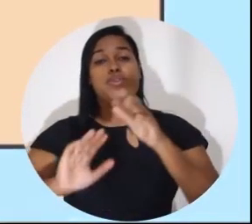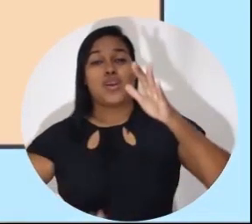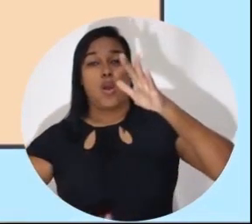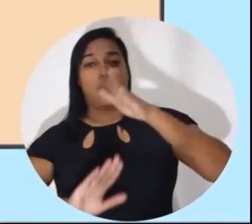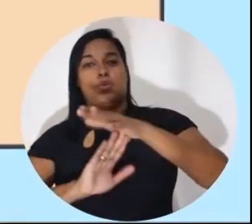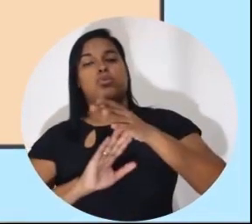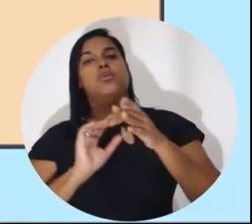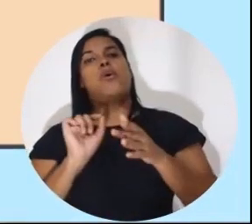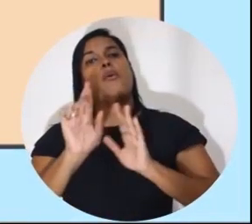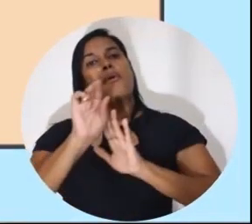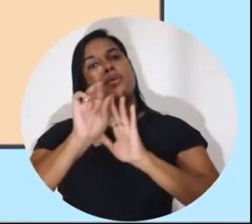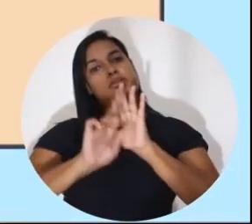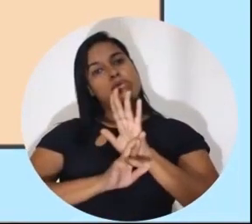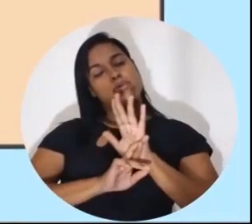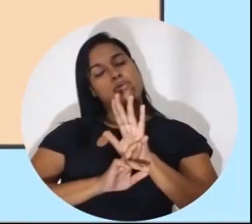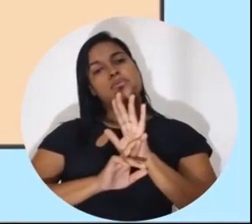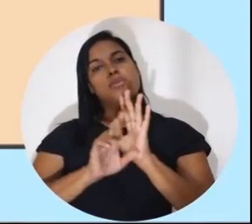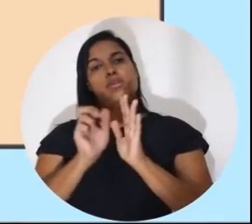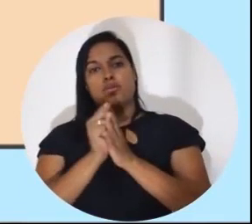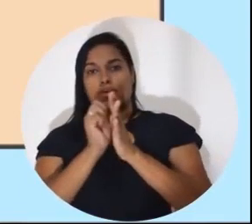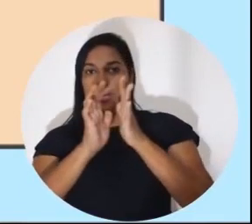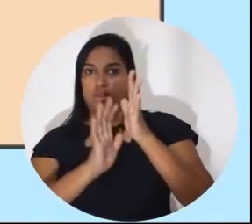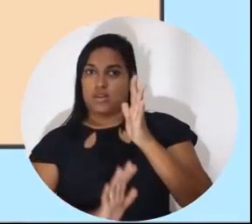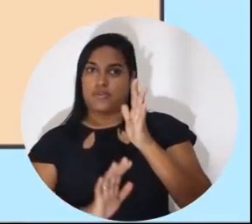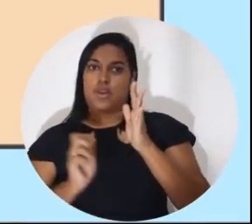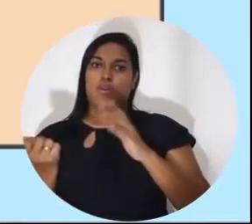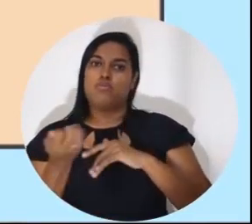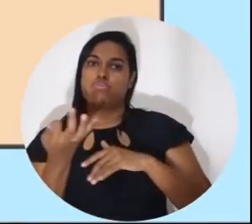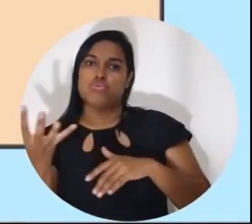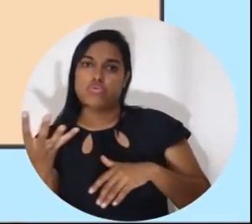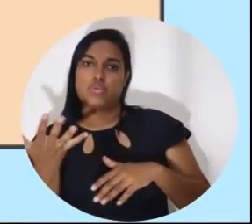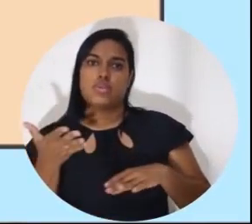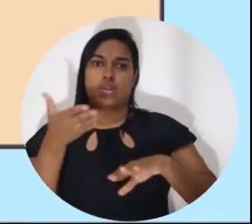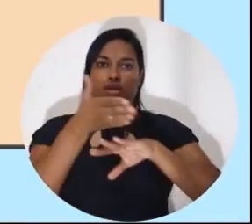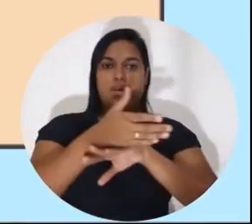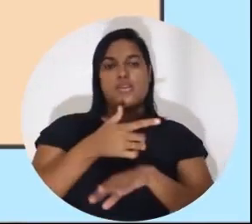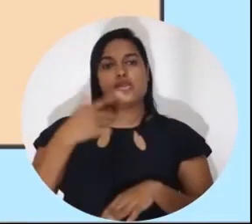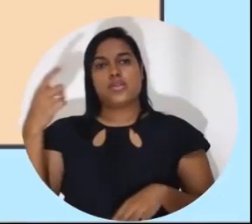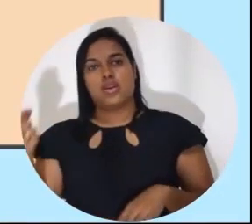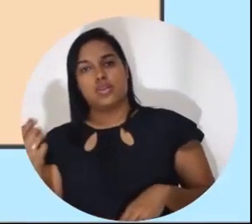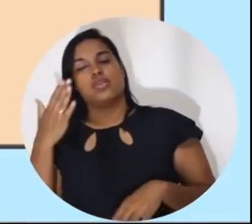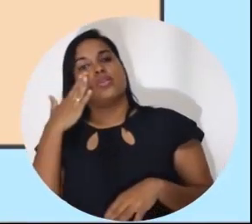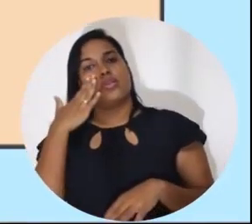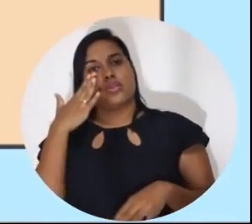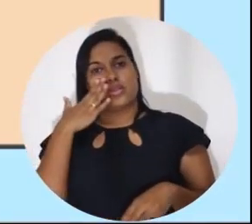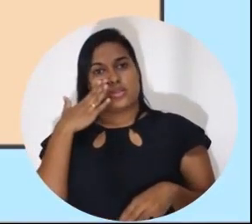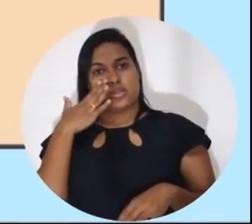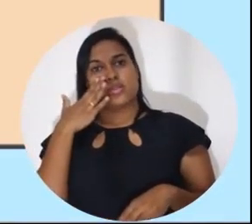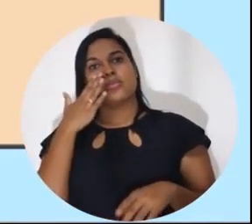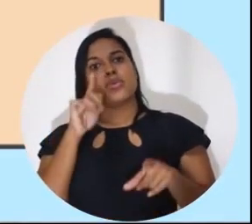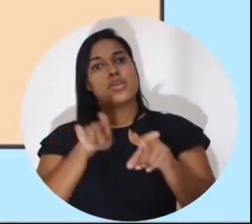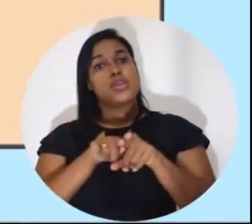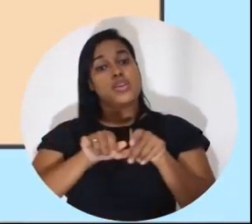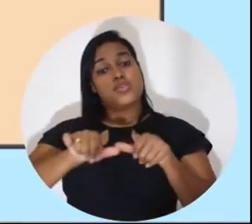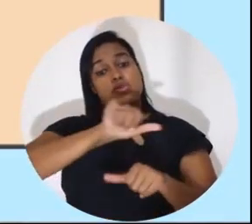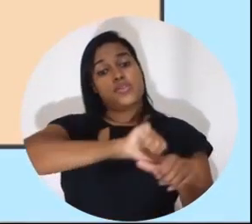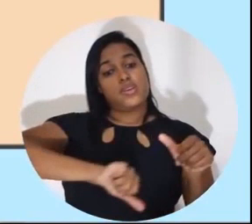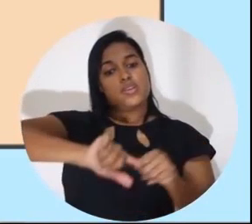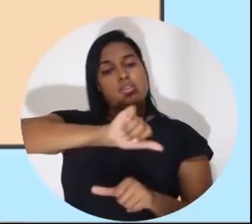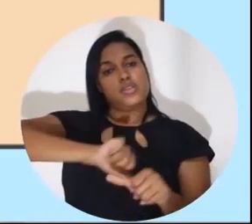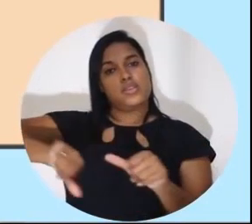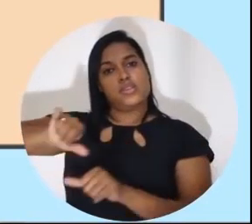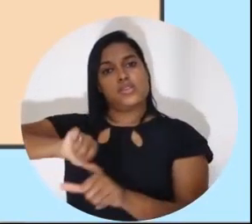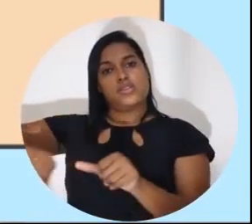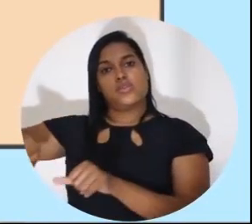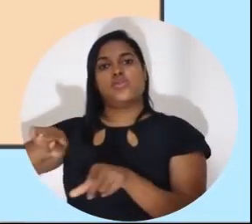última conta, registra-se as divergências entre fluxos de entradas e saídas de recursos e as variações nos estoques de